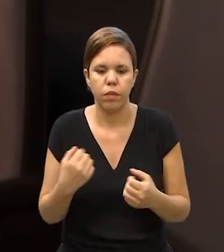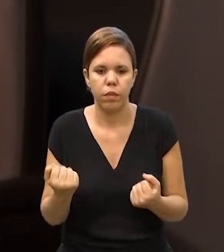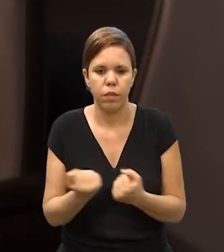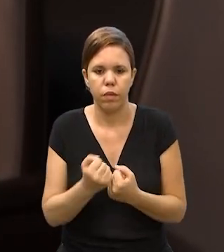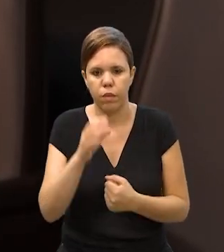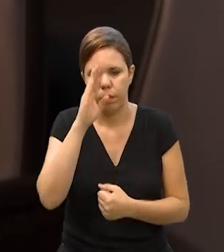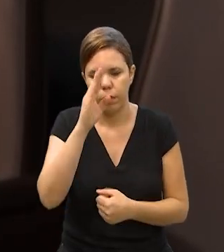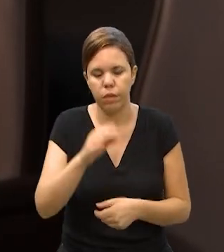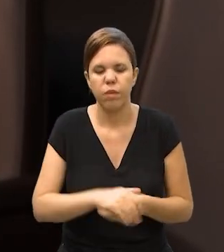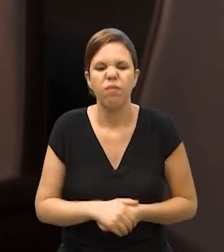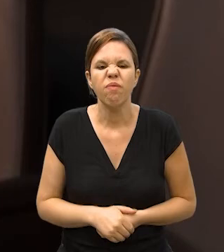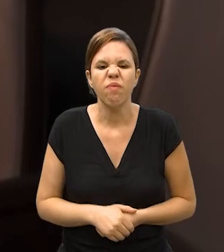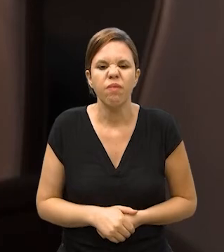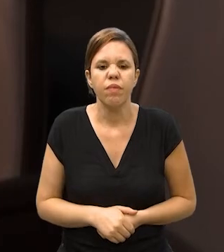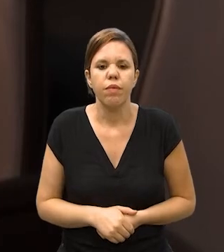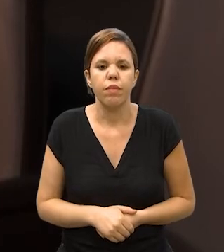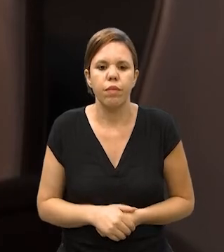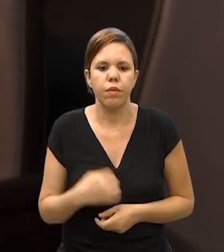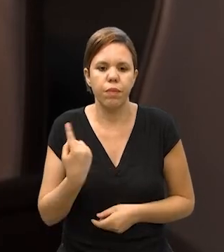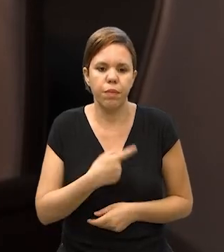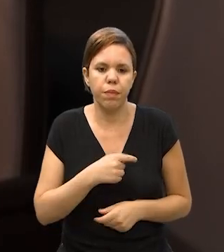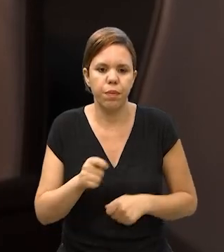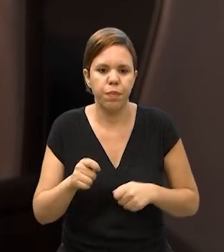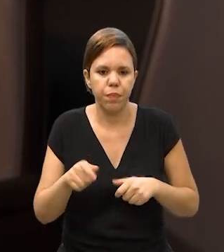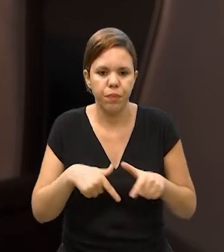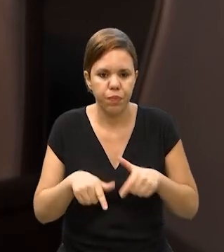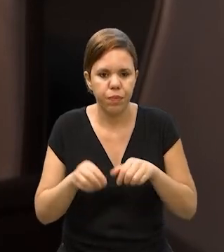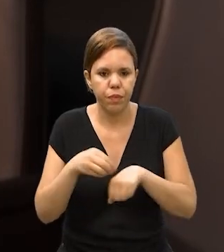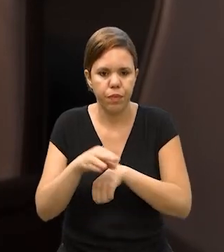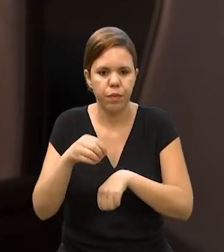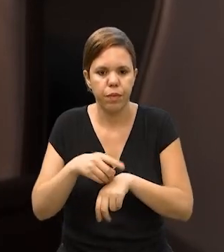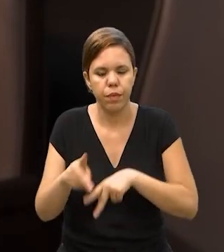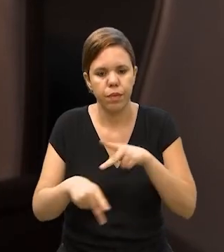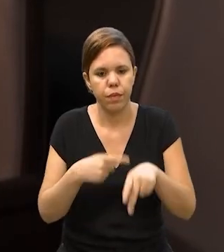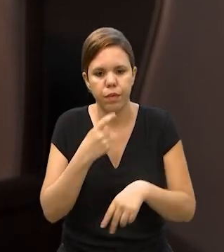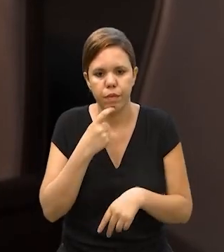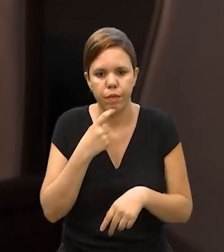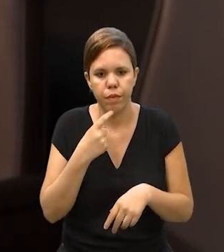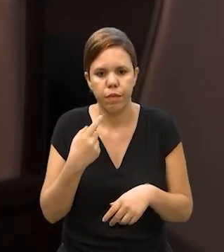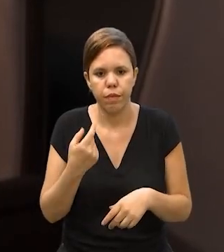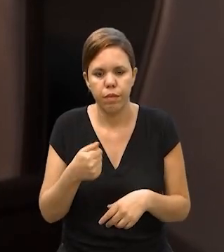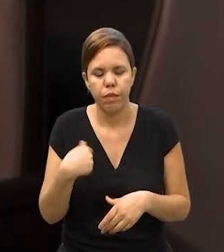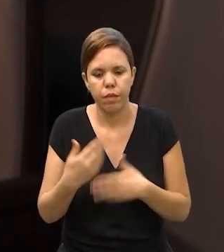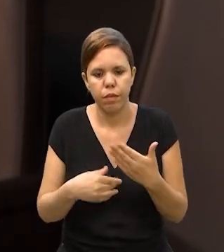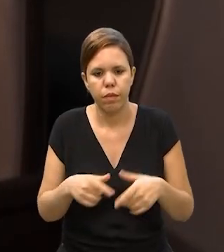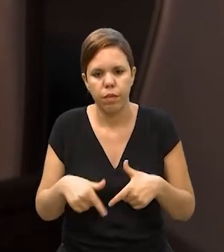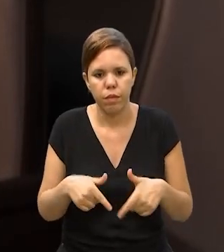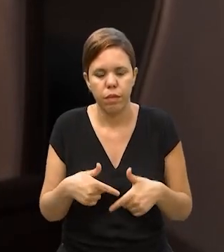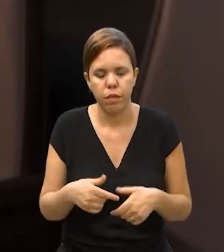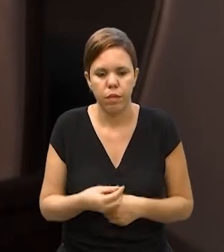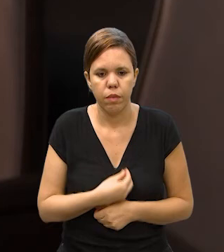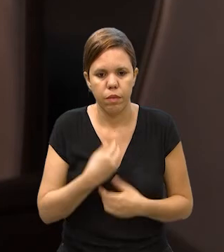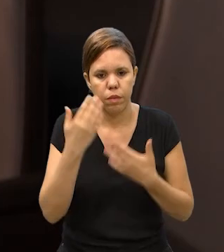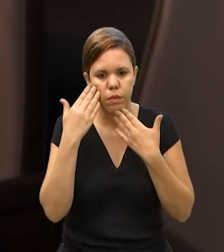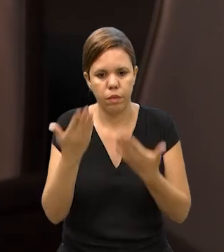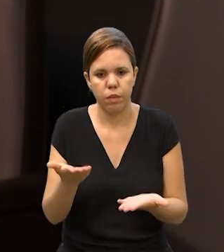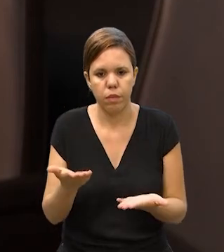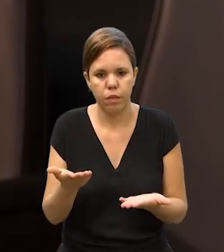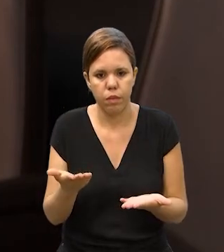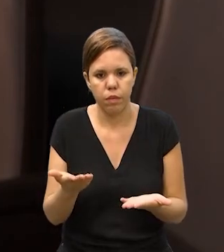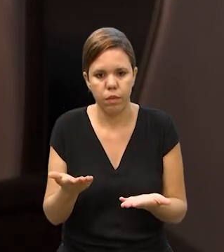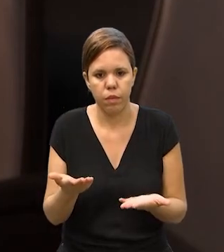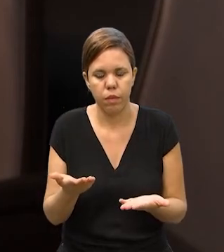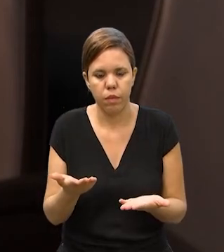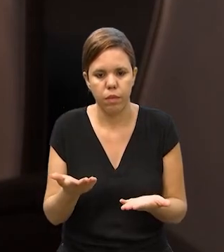suporte fundamental para que a gente possa passar para a população de Campinas um pouco do nosso dia a dia, um pouco do nosso trabalho. Muito obrigado, obrigado